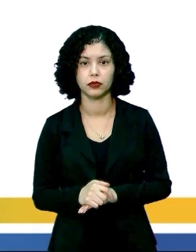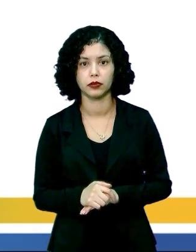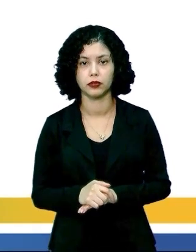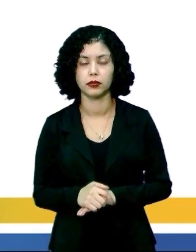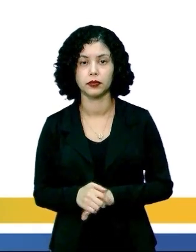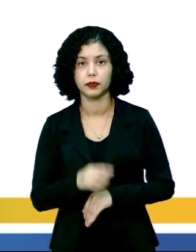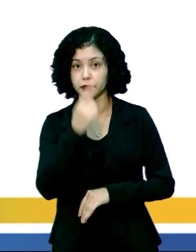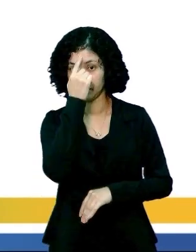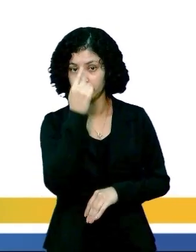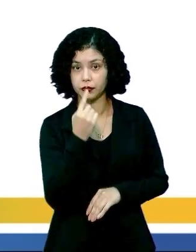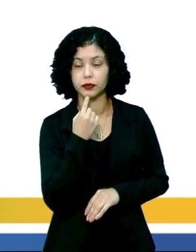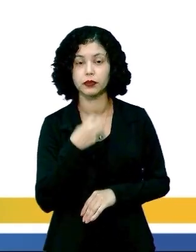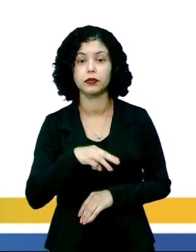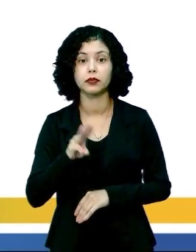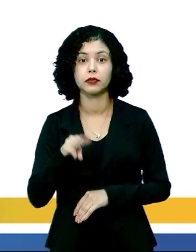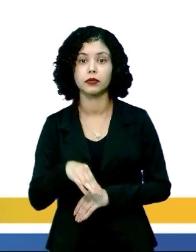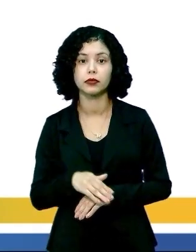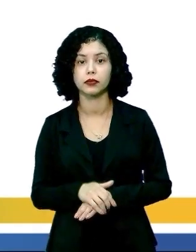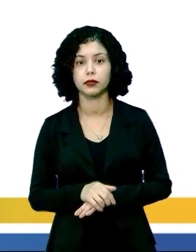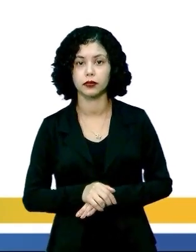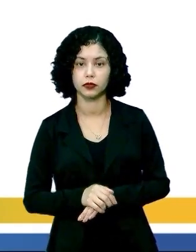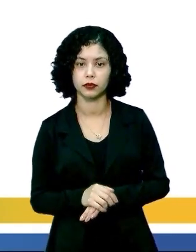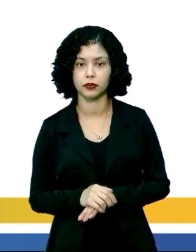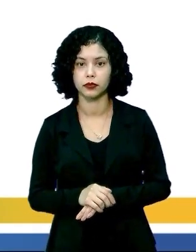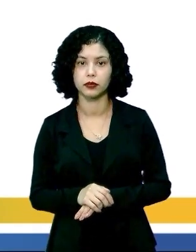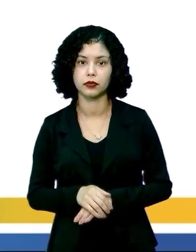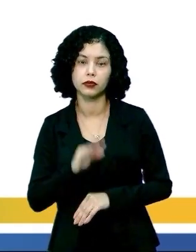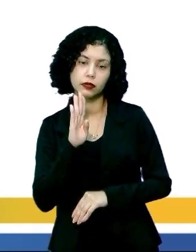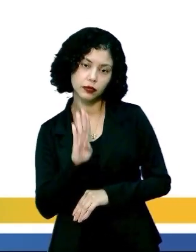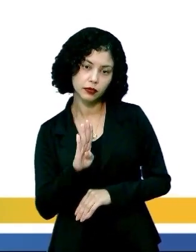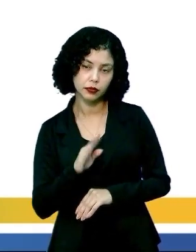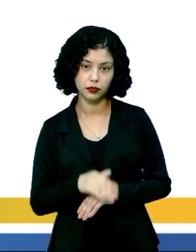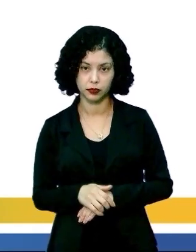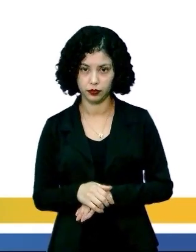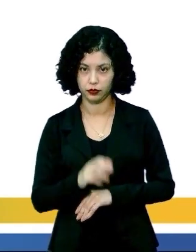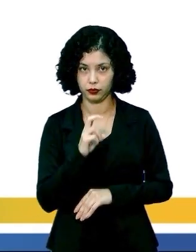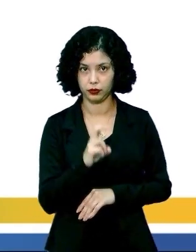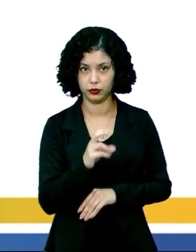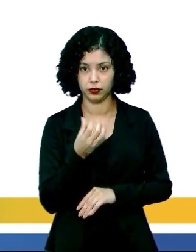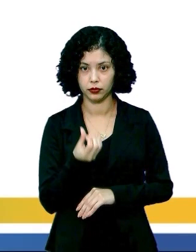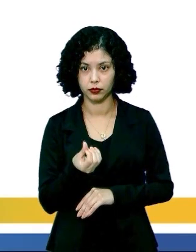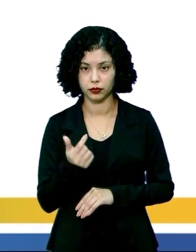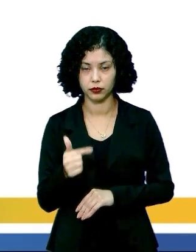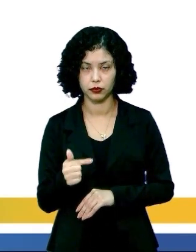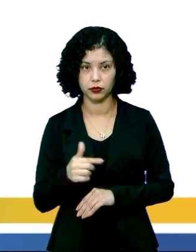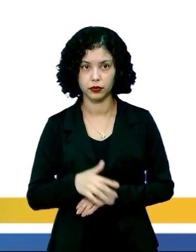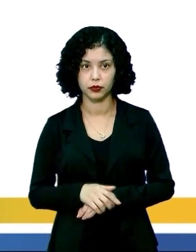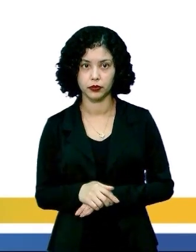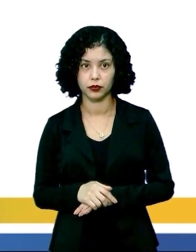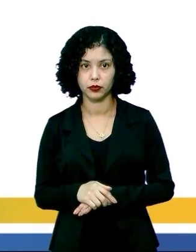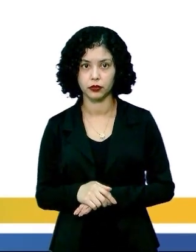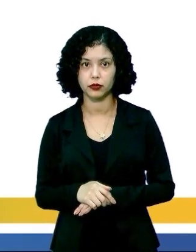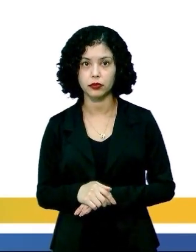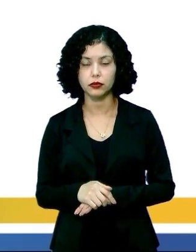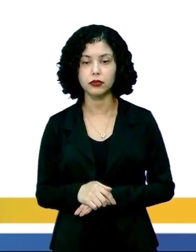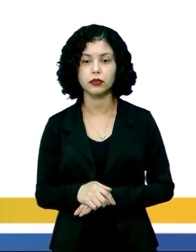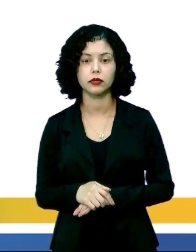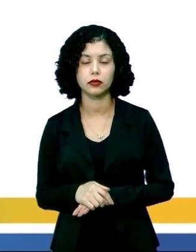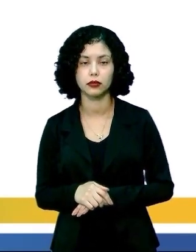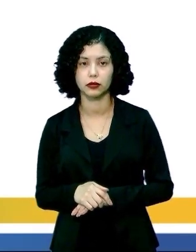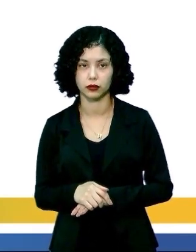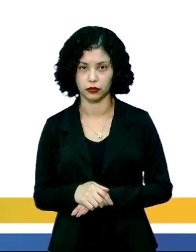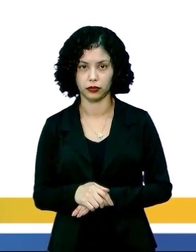A minha imagem aí, quem é a minha imagem? O conjunto B, tá? Vai ser o 5, o 6